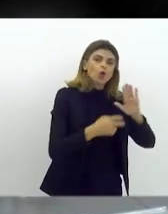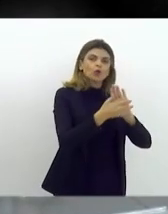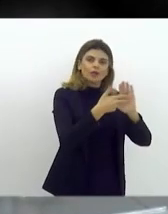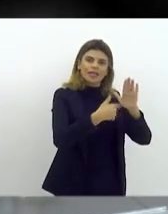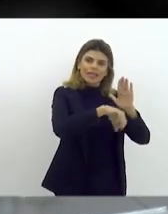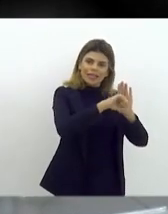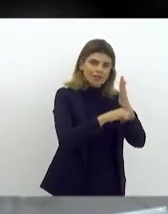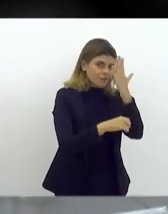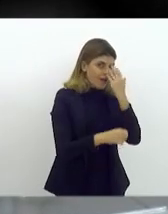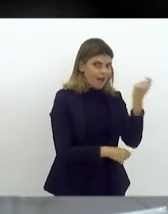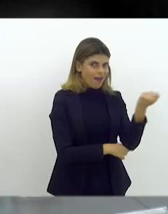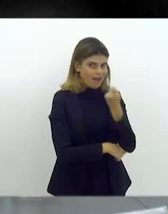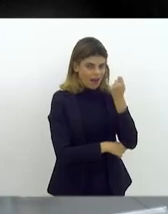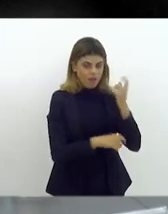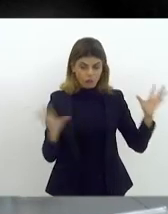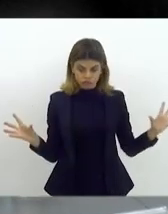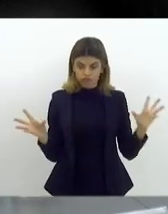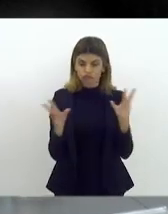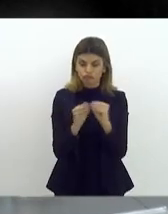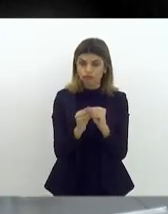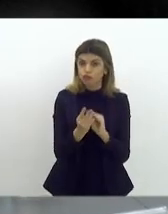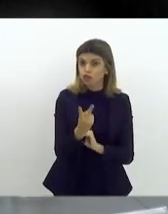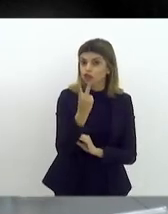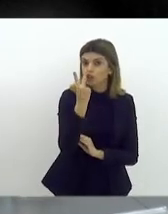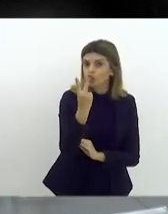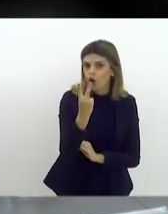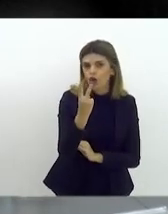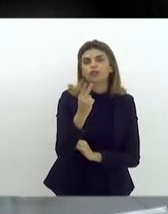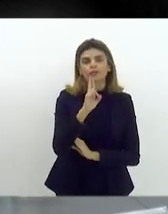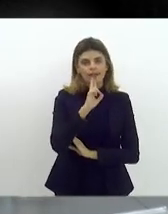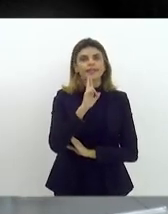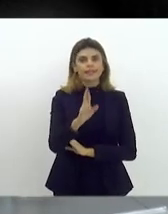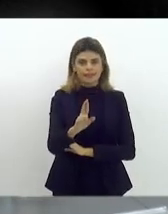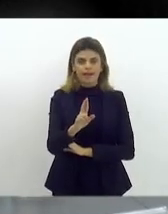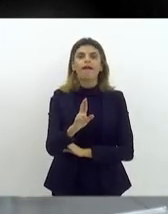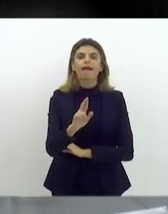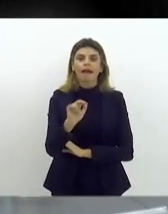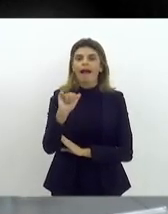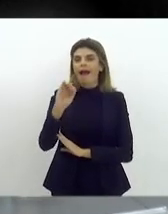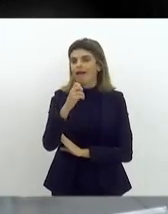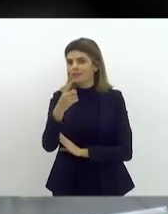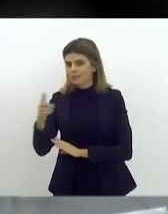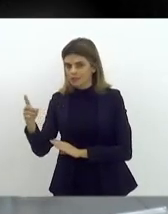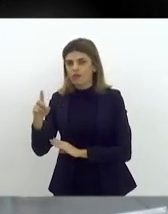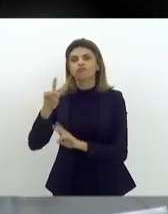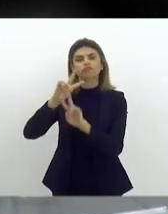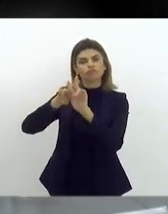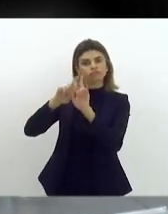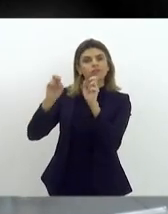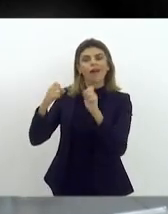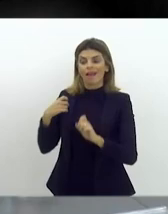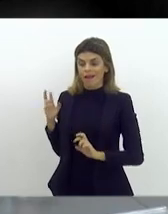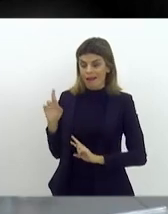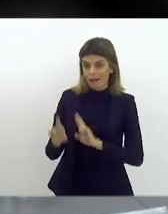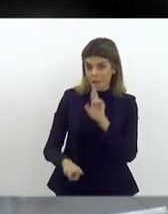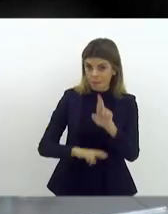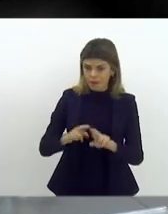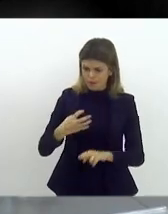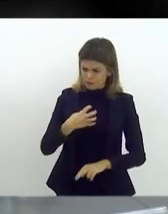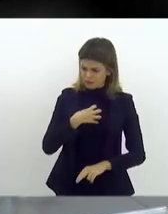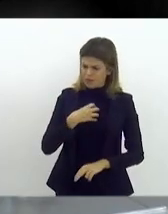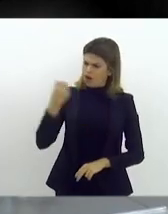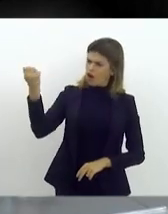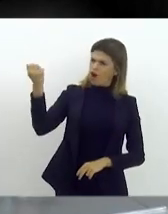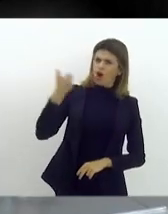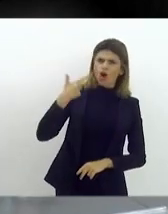grave e esse crime ele é de ação penal condicionado a representação ou seja ofendido ele